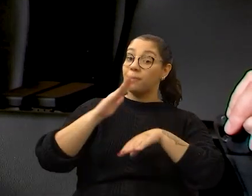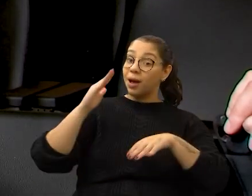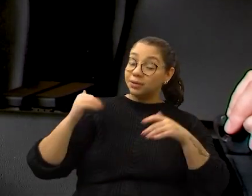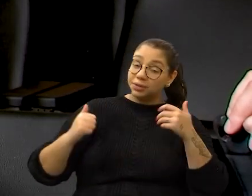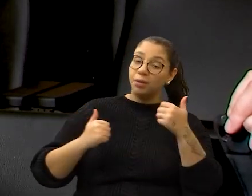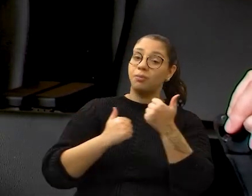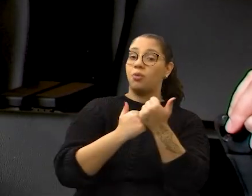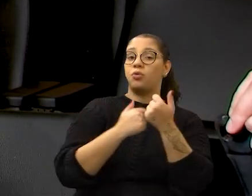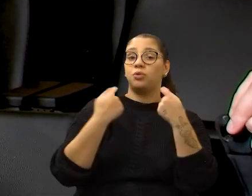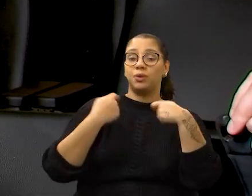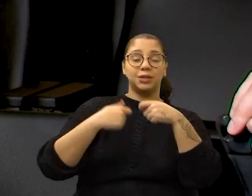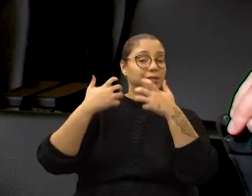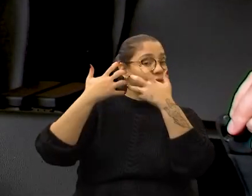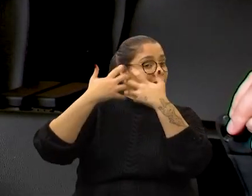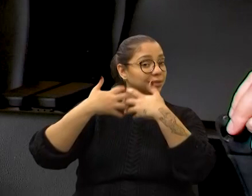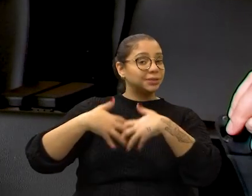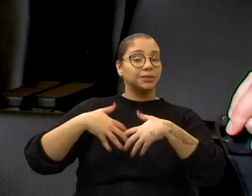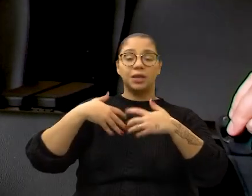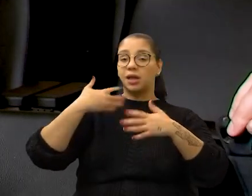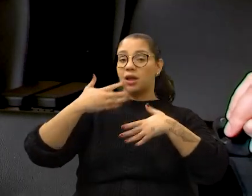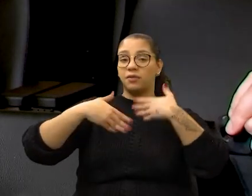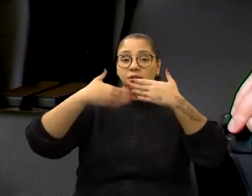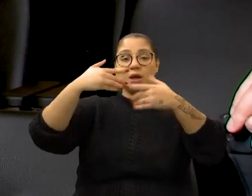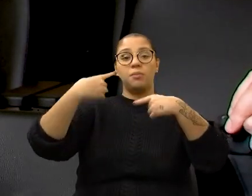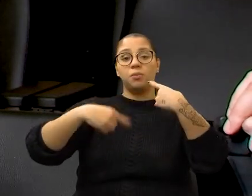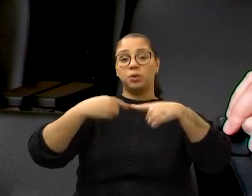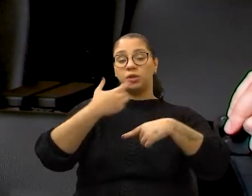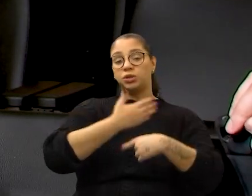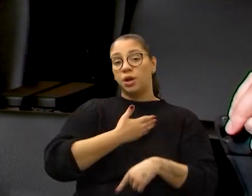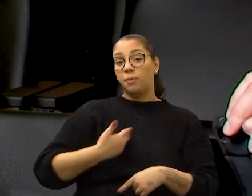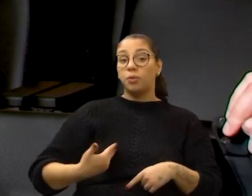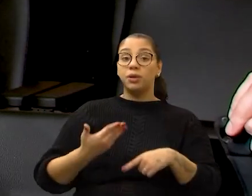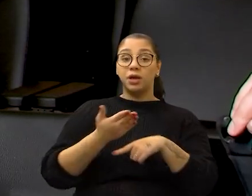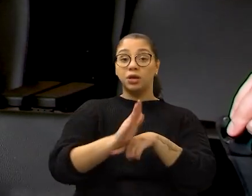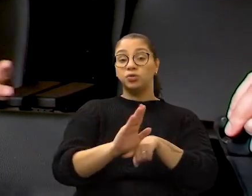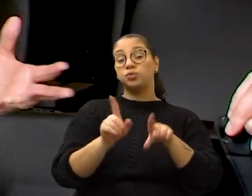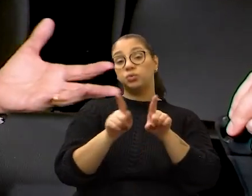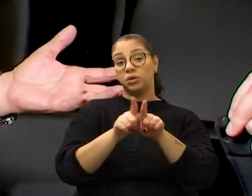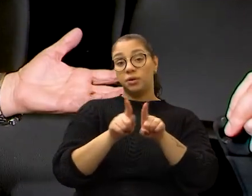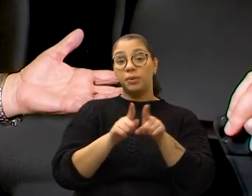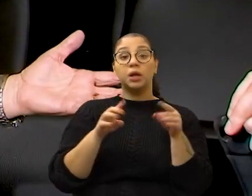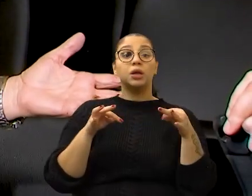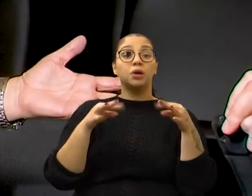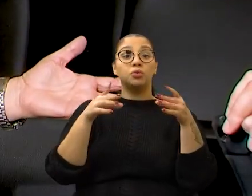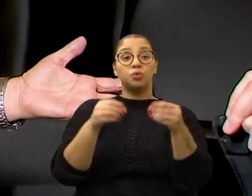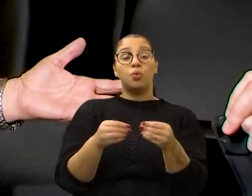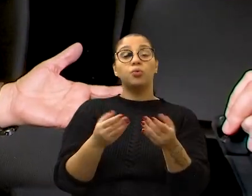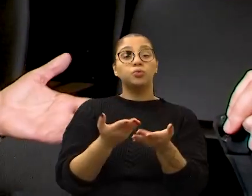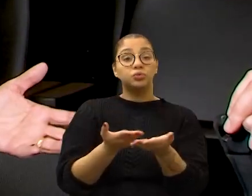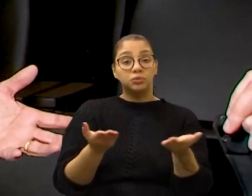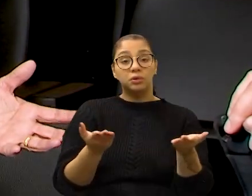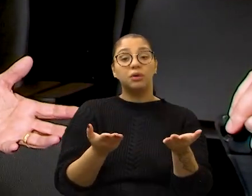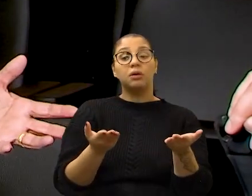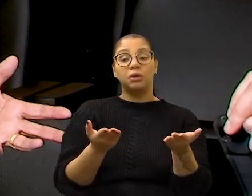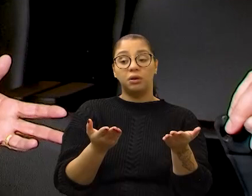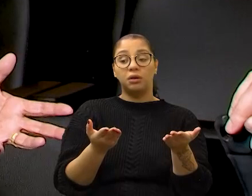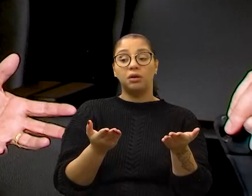apoio. Nós precisamos pensar e avançar em políticas públicas que ajudem também, que eles estão todos numa